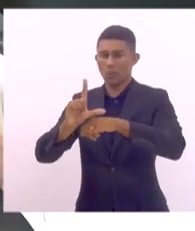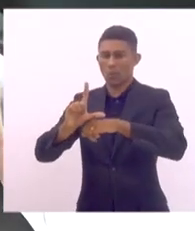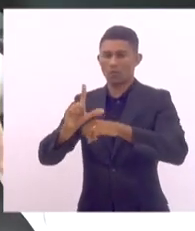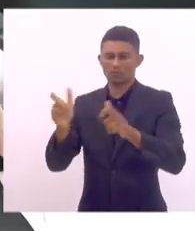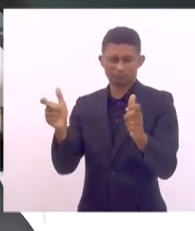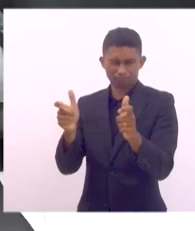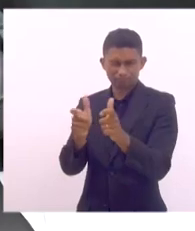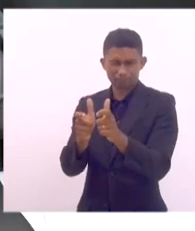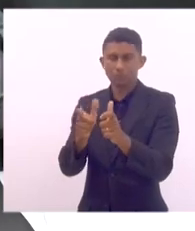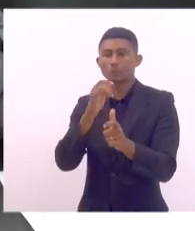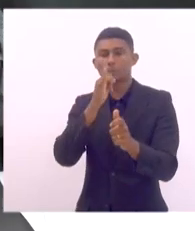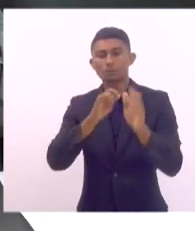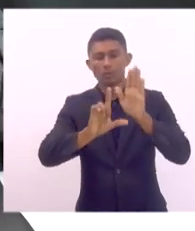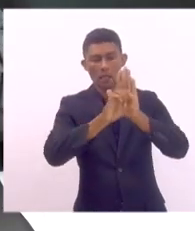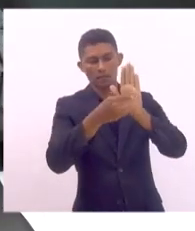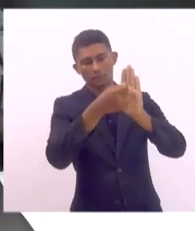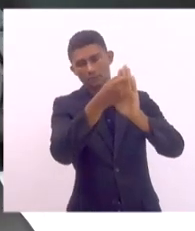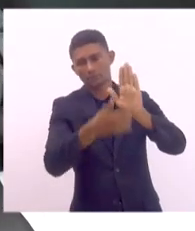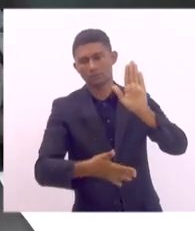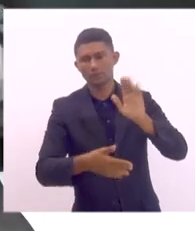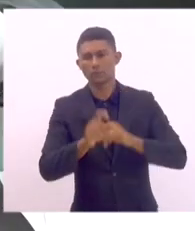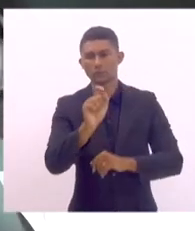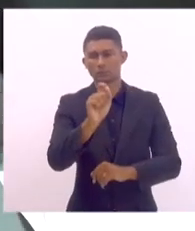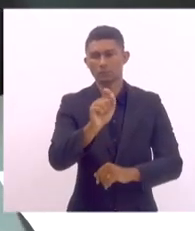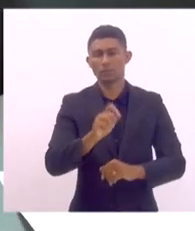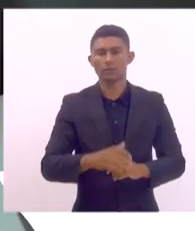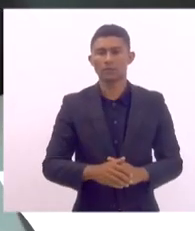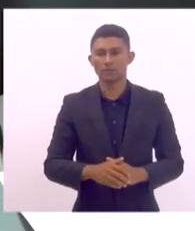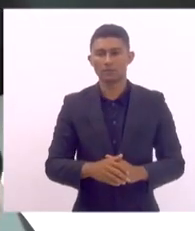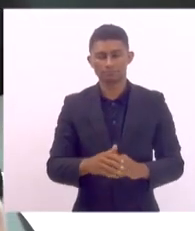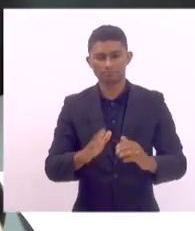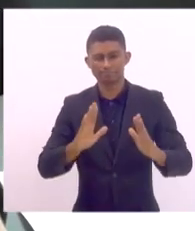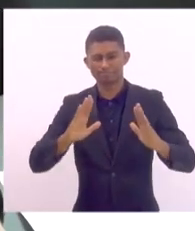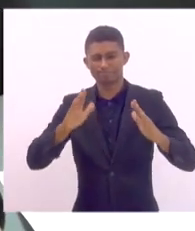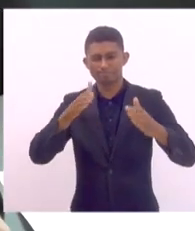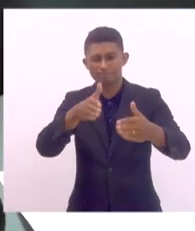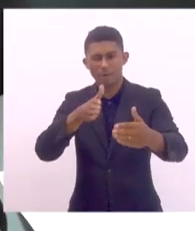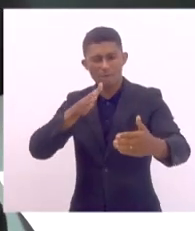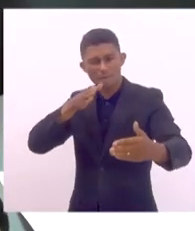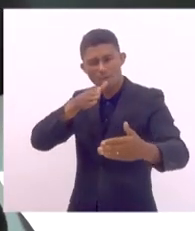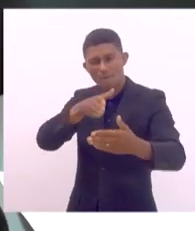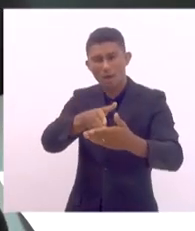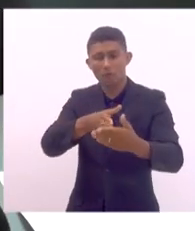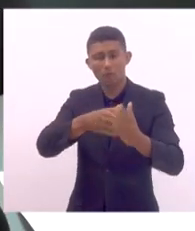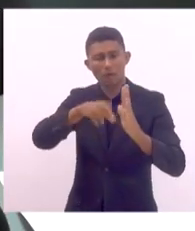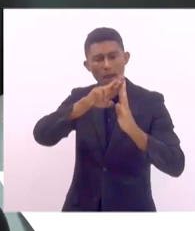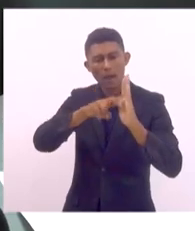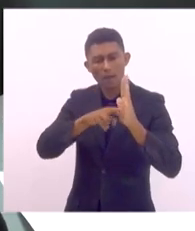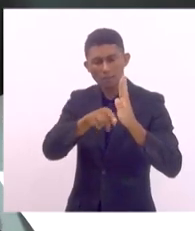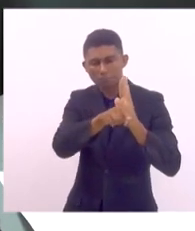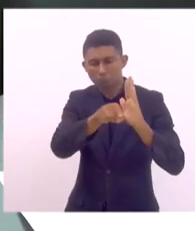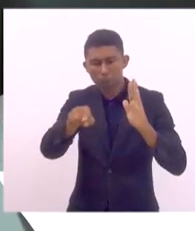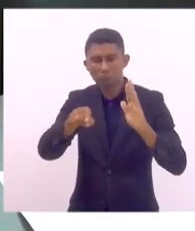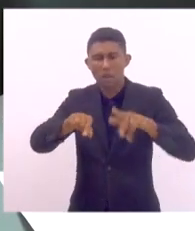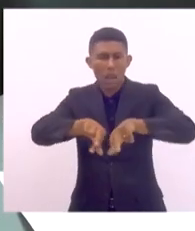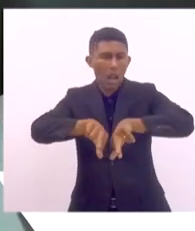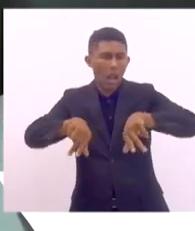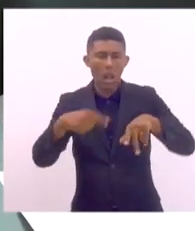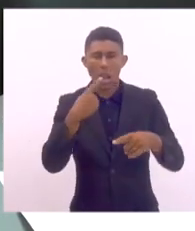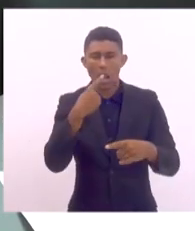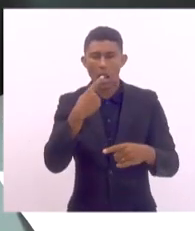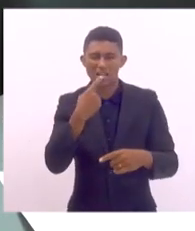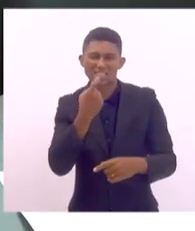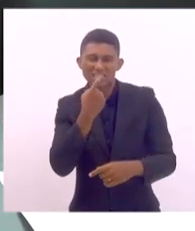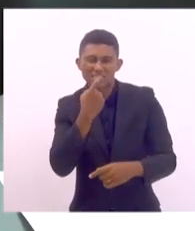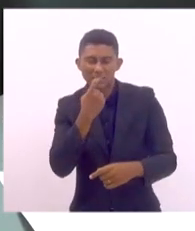fala aqui da destinação final, você entra no regramento de destinação final de resíduo. E aí o pequeno